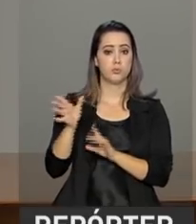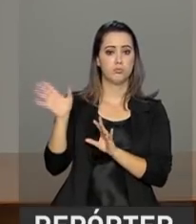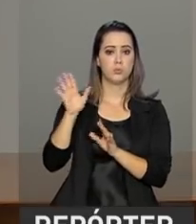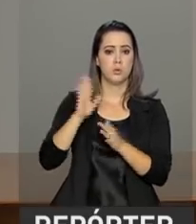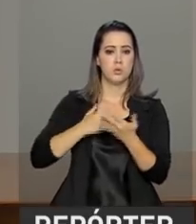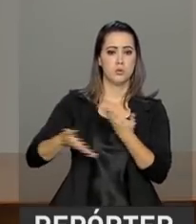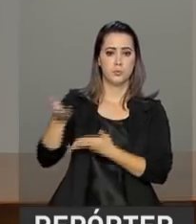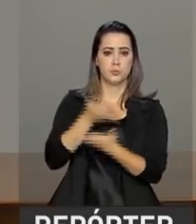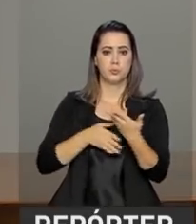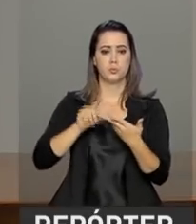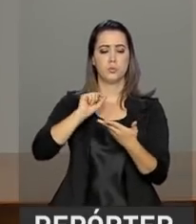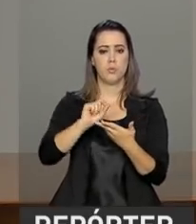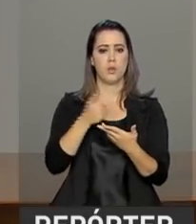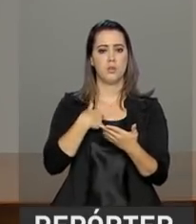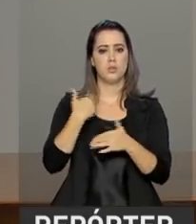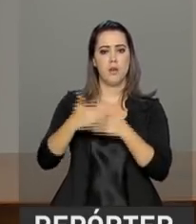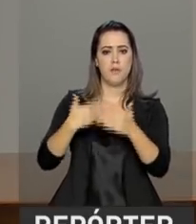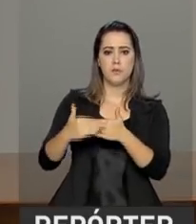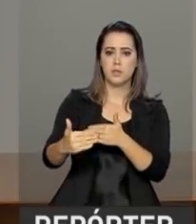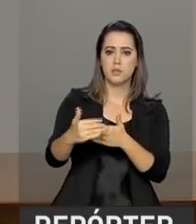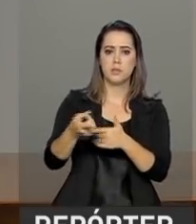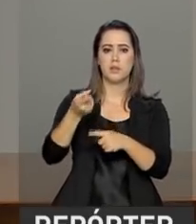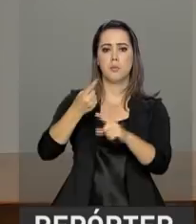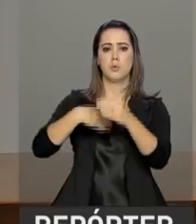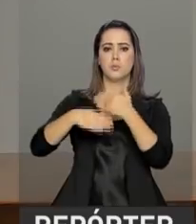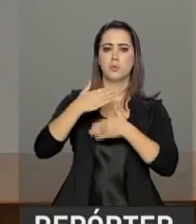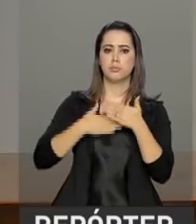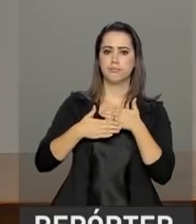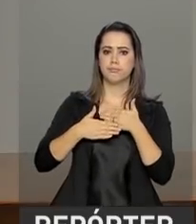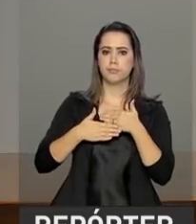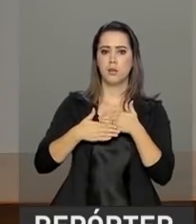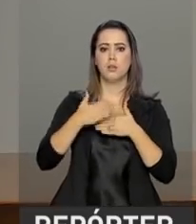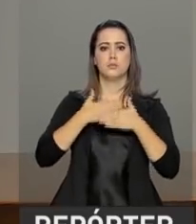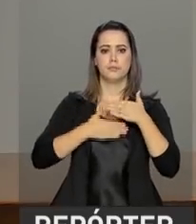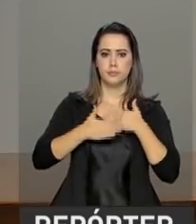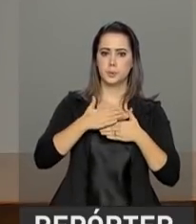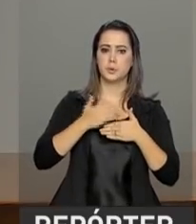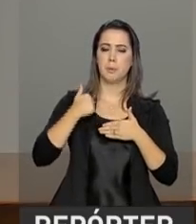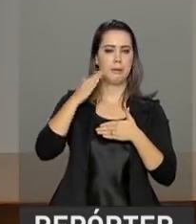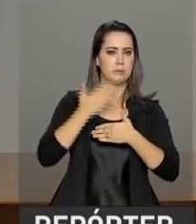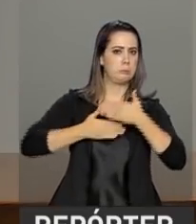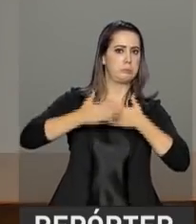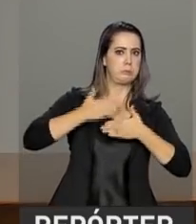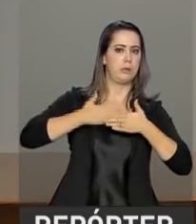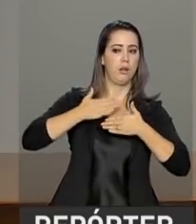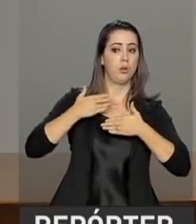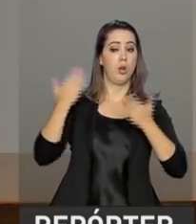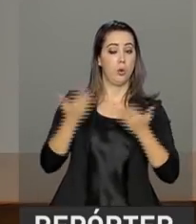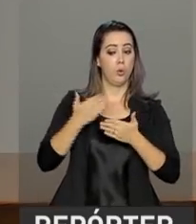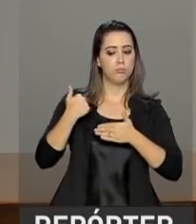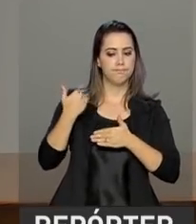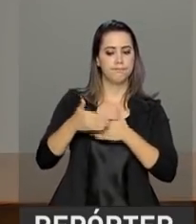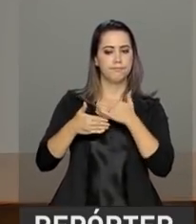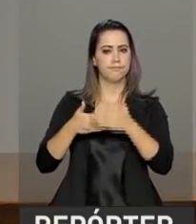tempo estiveram sujeitas a avanços e recuos, mais recuos do que avanços, na presidência pro tempore argentina